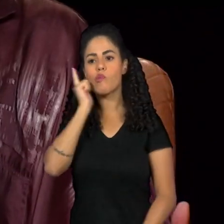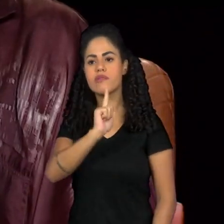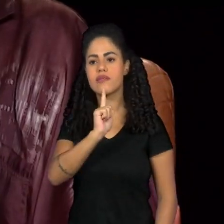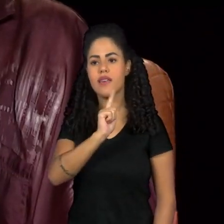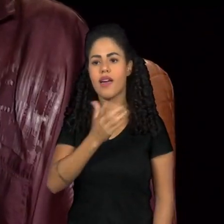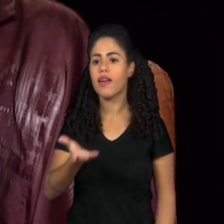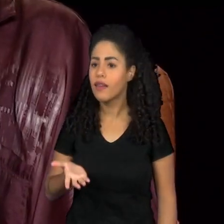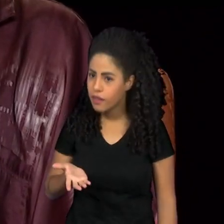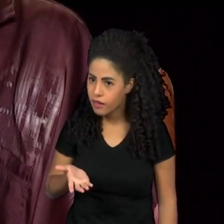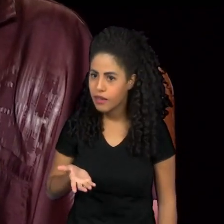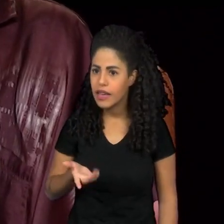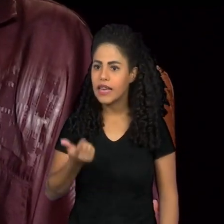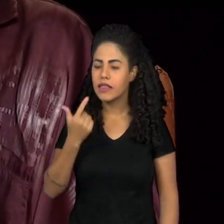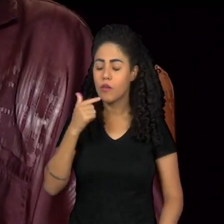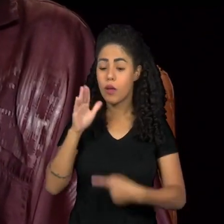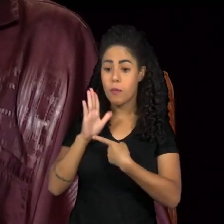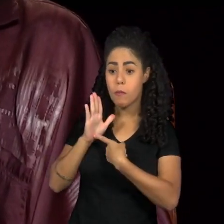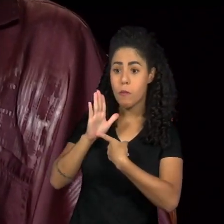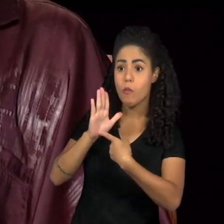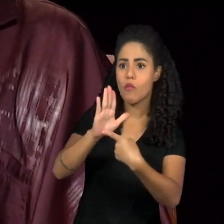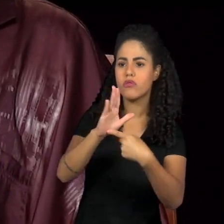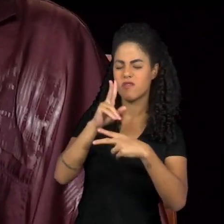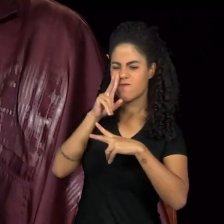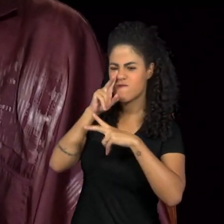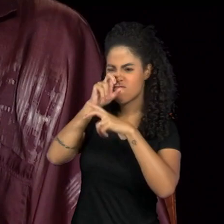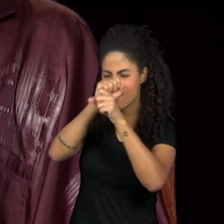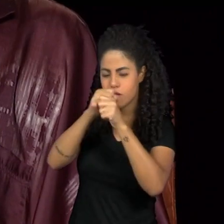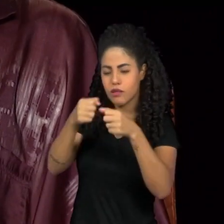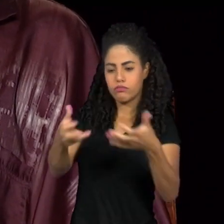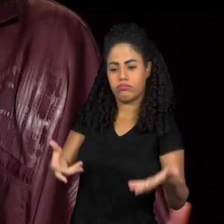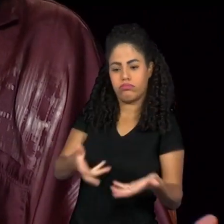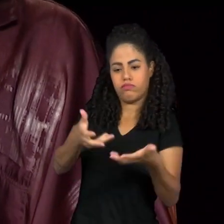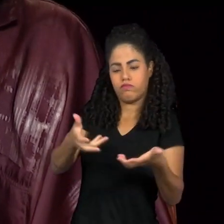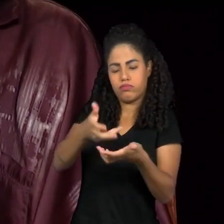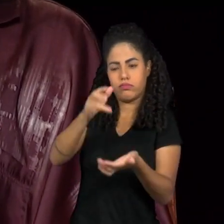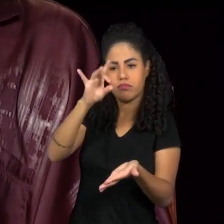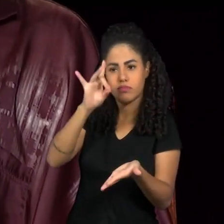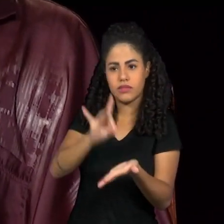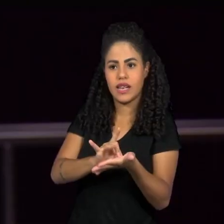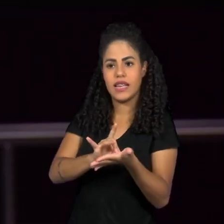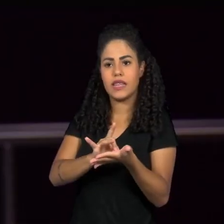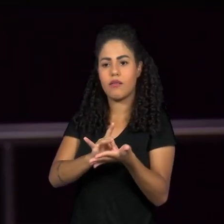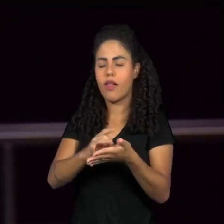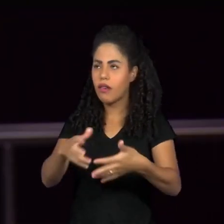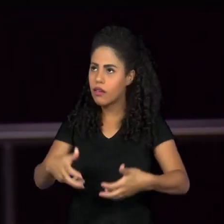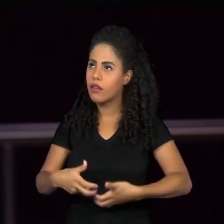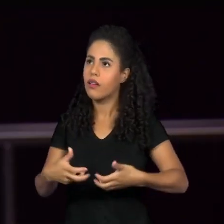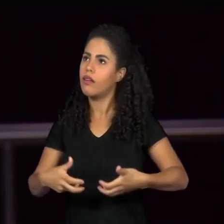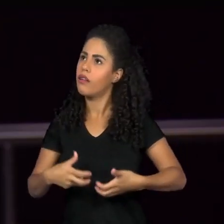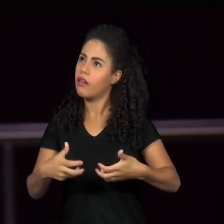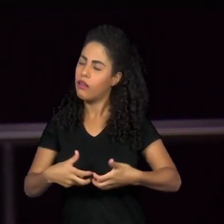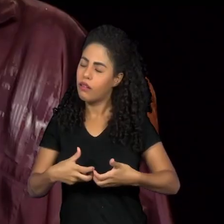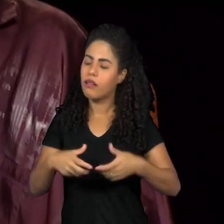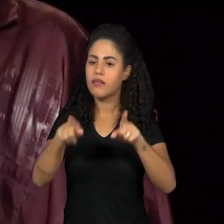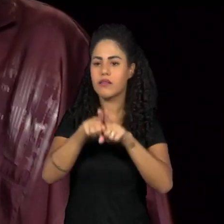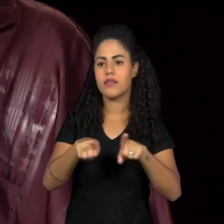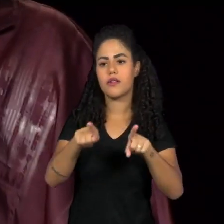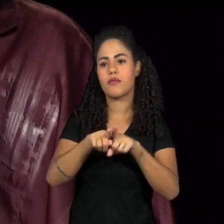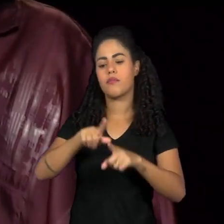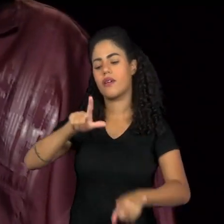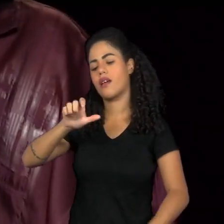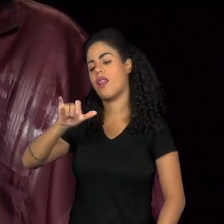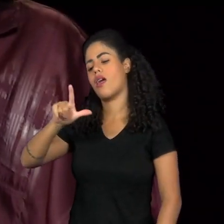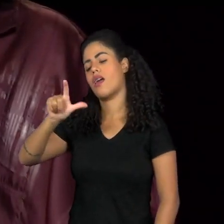ali, então ela trouxe também muita força. Ela também me inspirou muito, Leila,